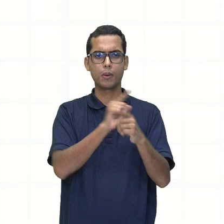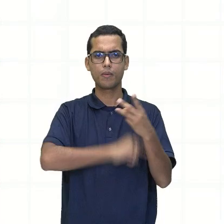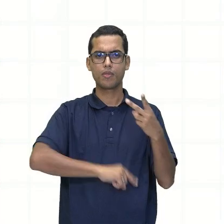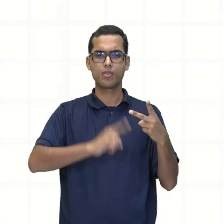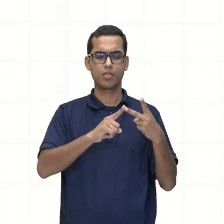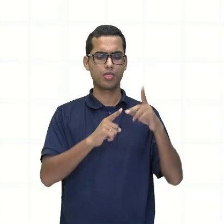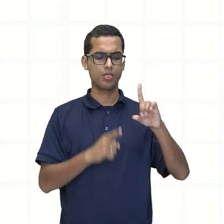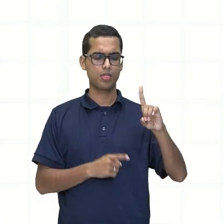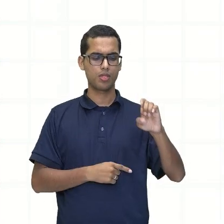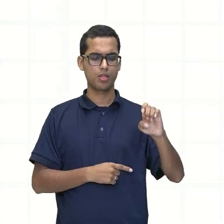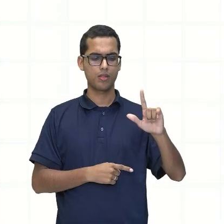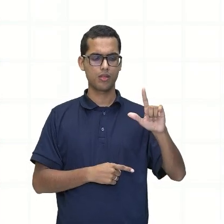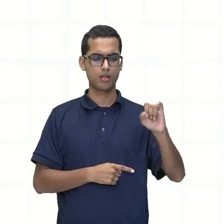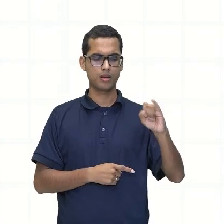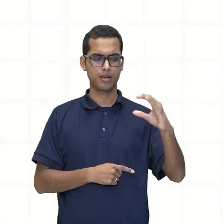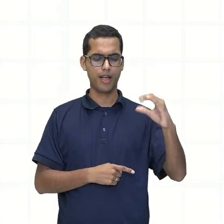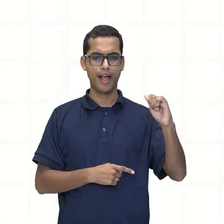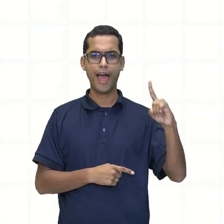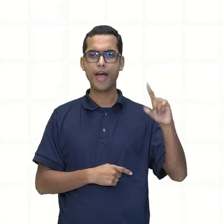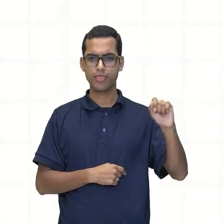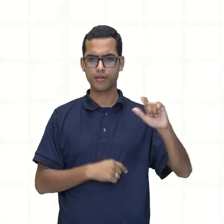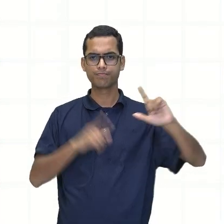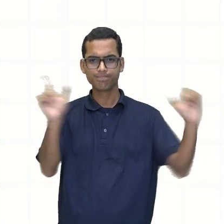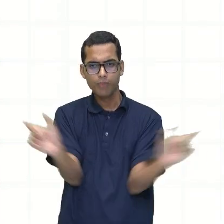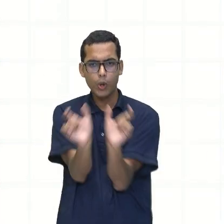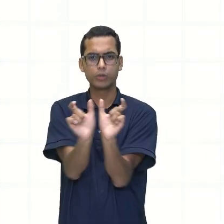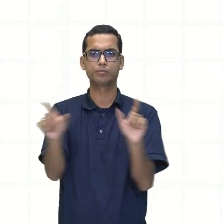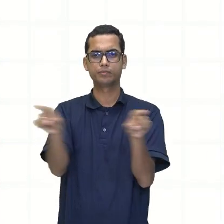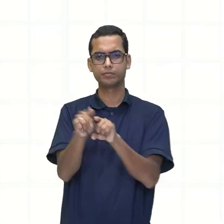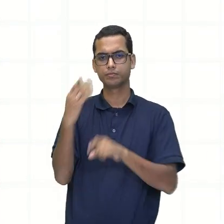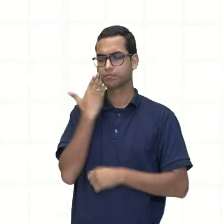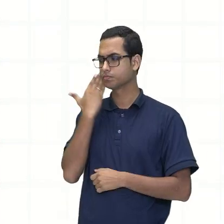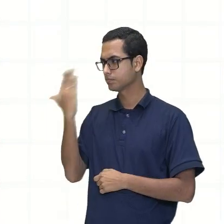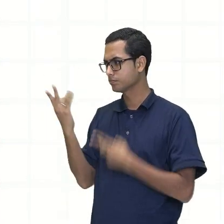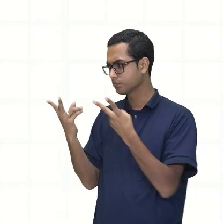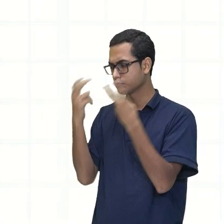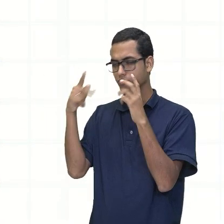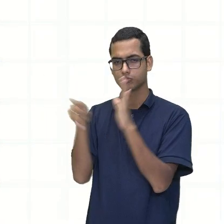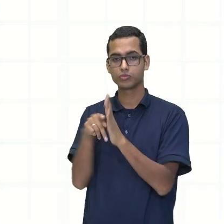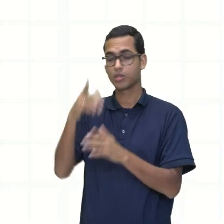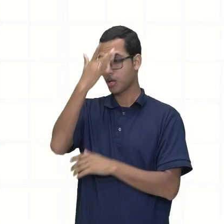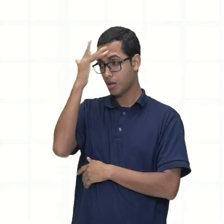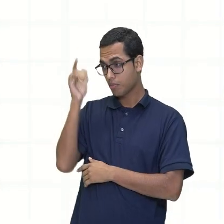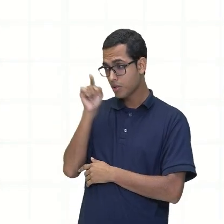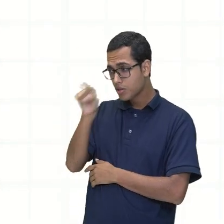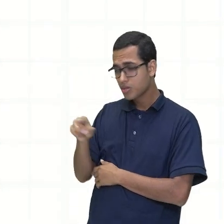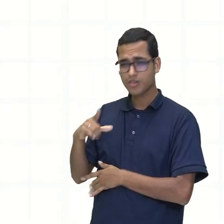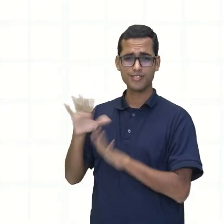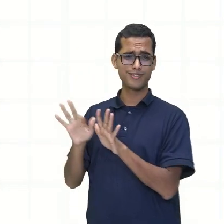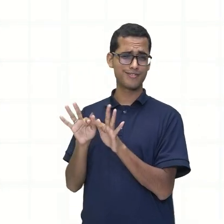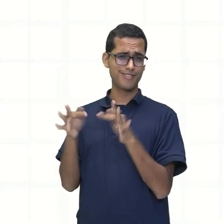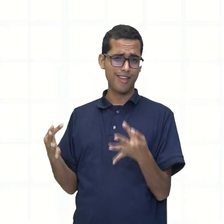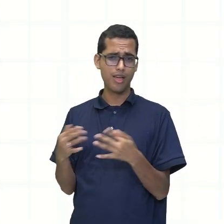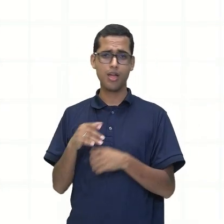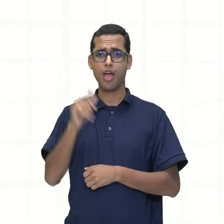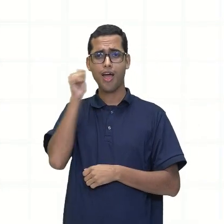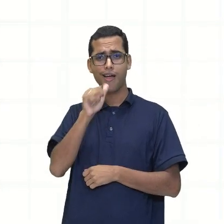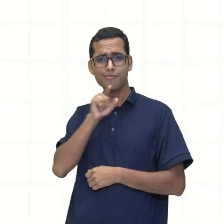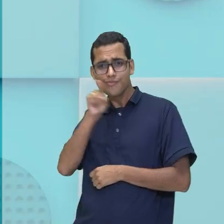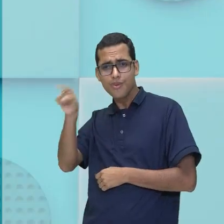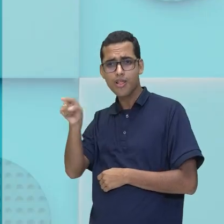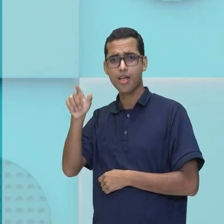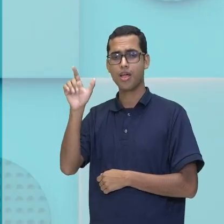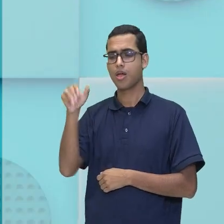ser, como aquele homem é, qual é o modo dele? É uma pessoa simples, aquela moça, ela é muito delicada. Então, veja